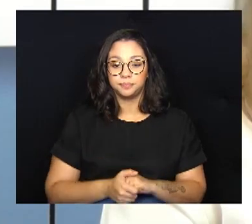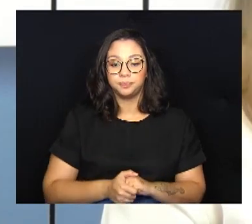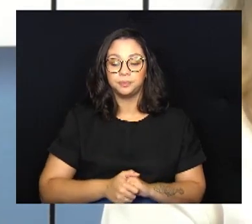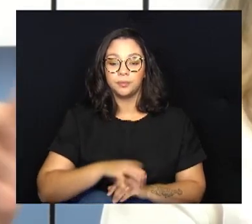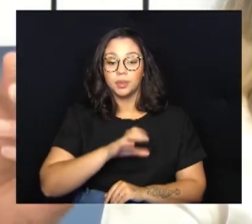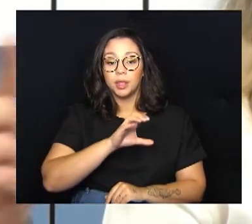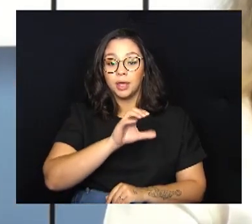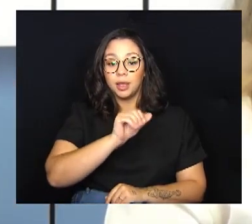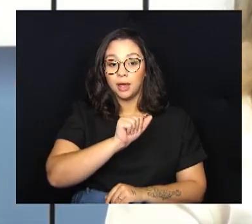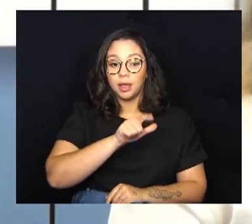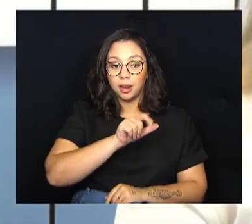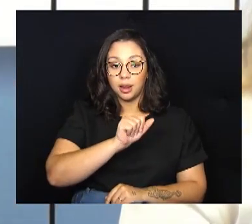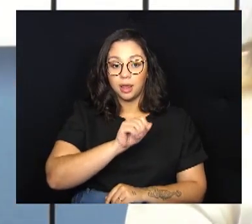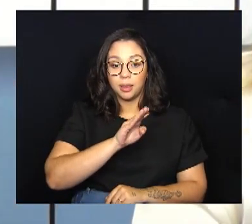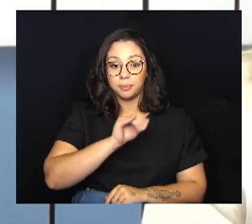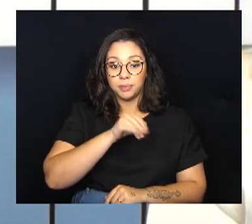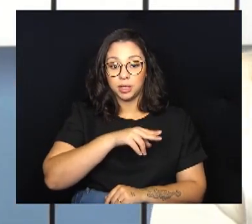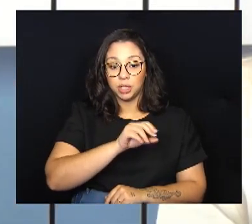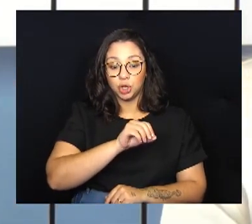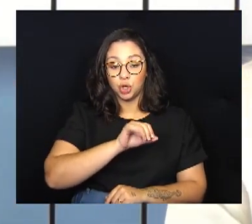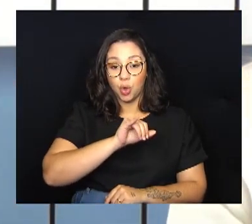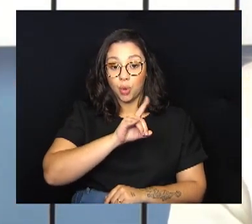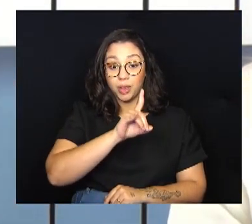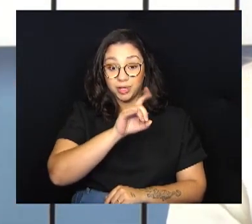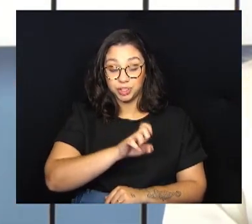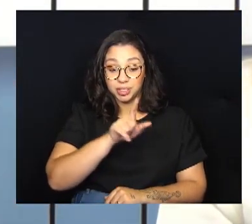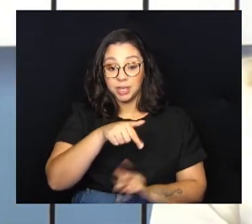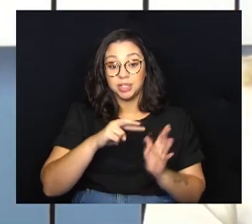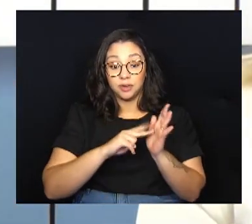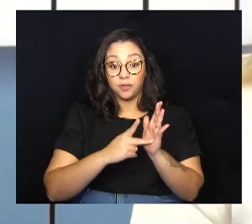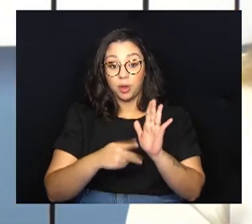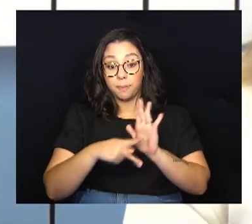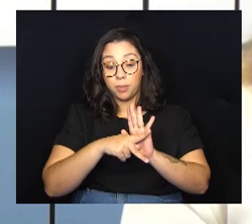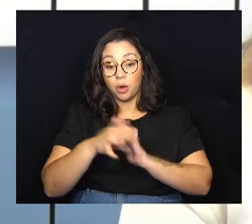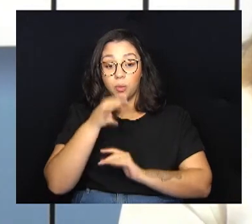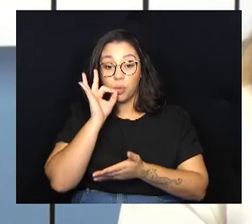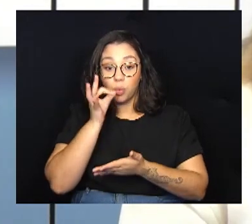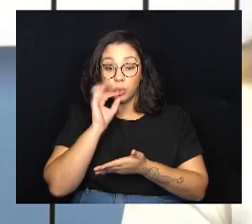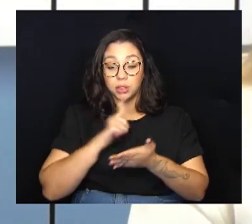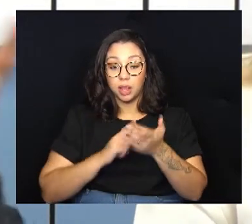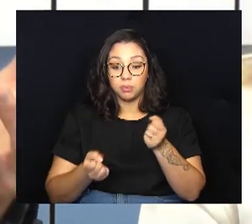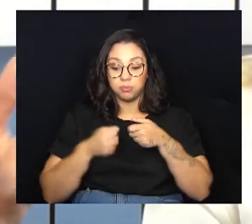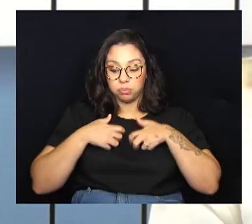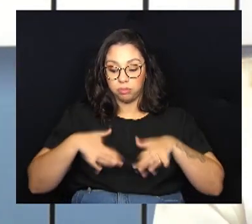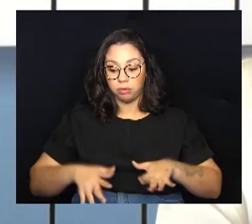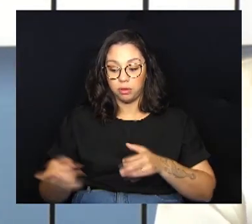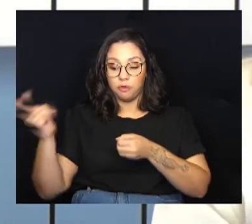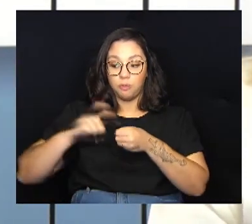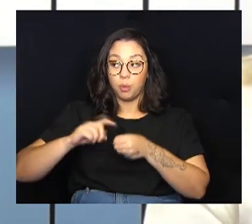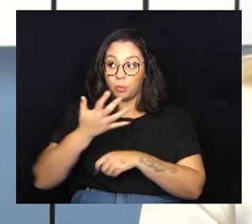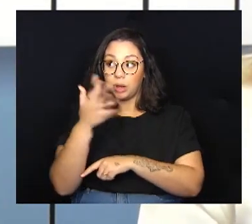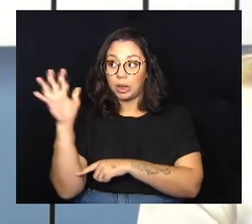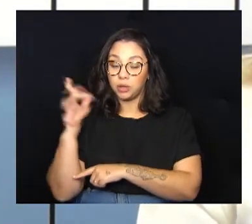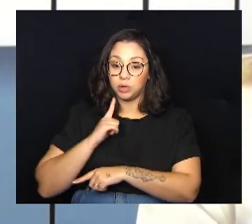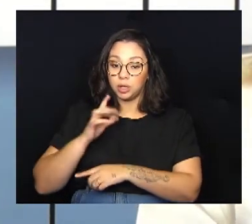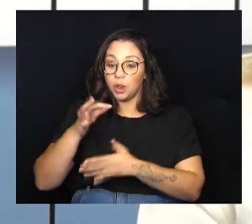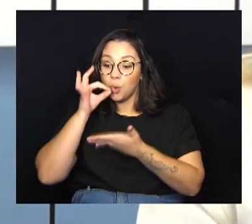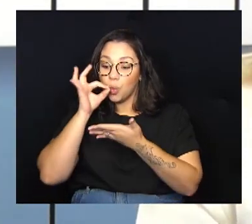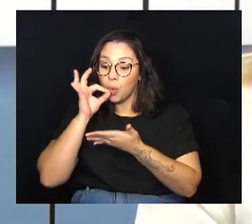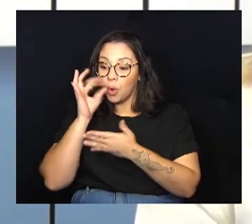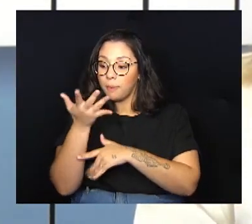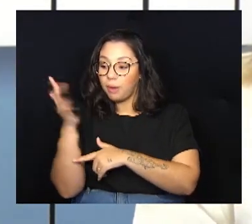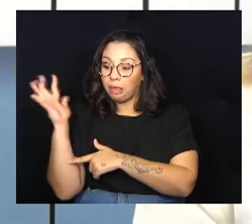da droga, até aquele momento que dá aquele, parece um analgésico, né, que eu acredito que seja 100 vezes mais forte que a morfina, ele vai